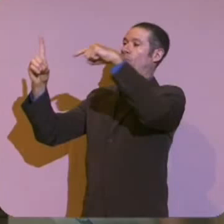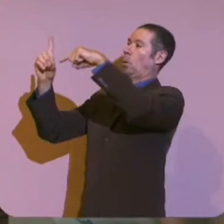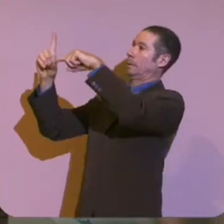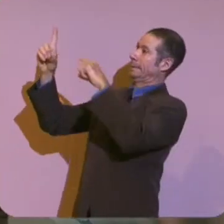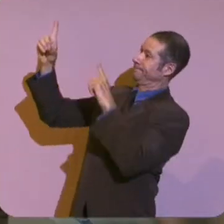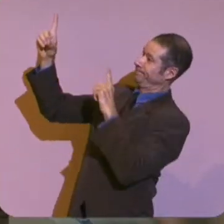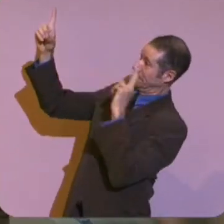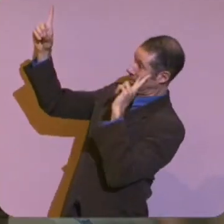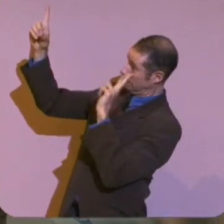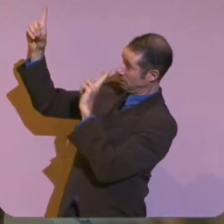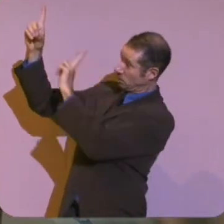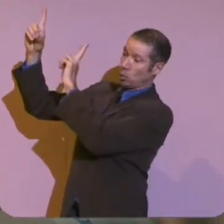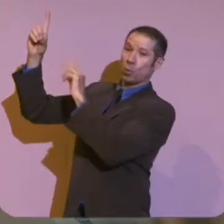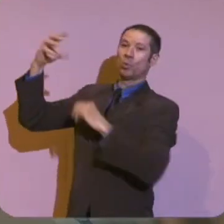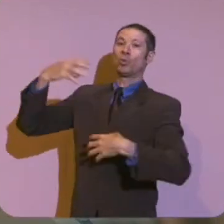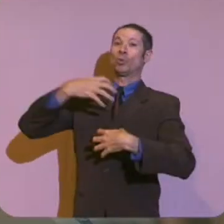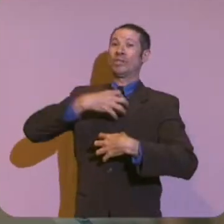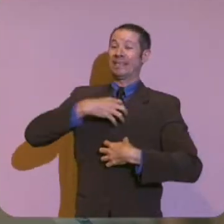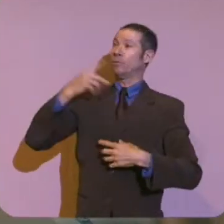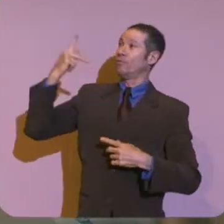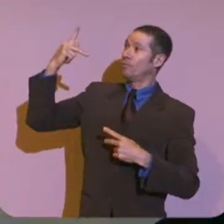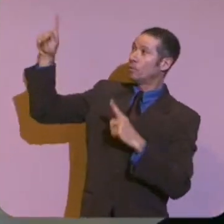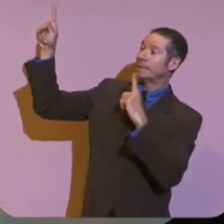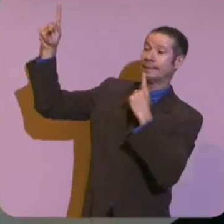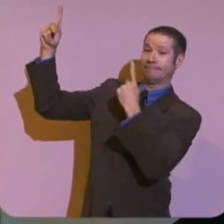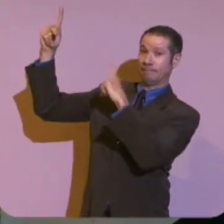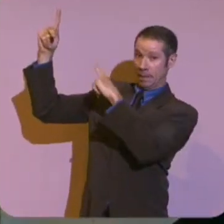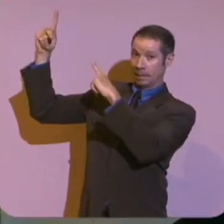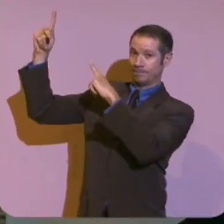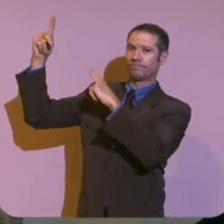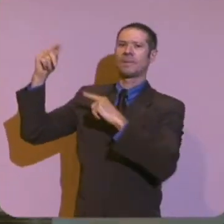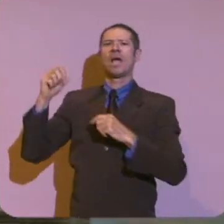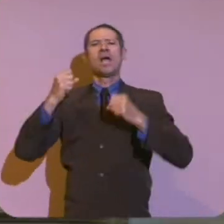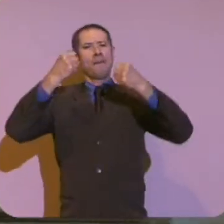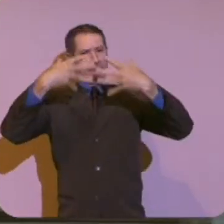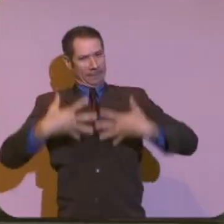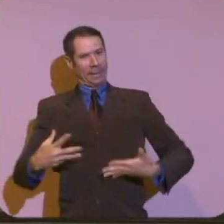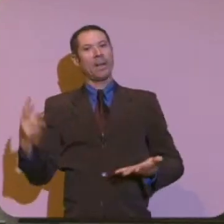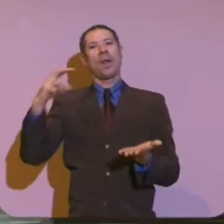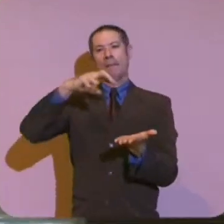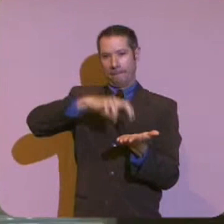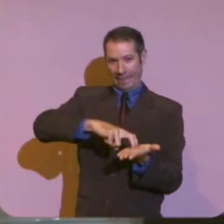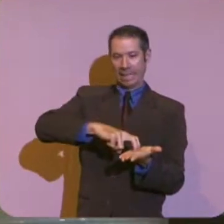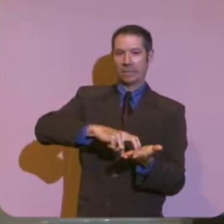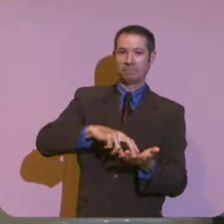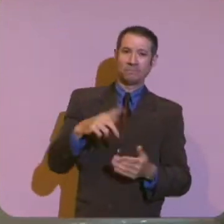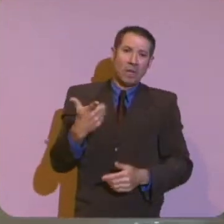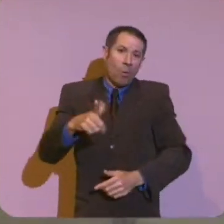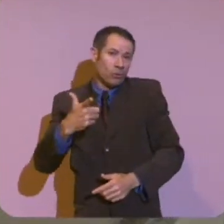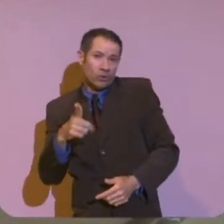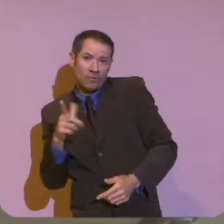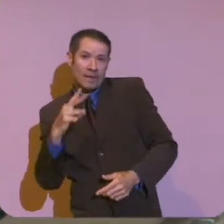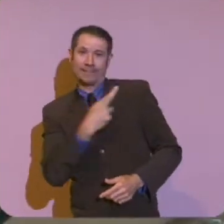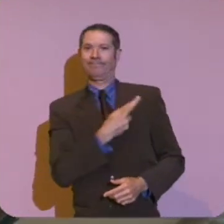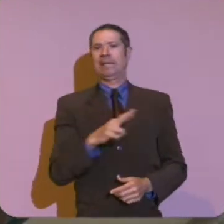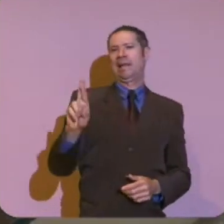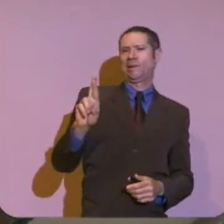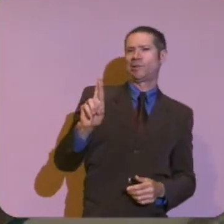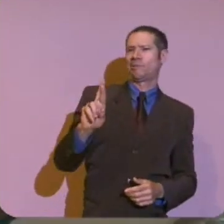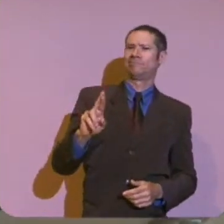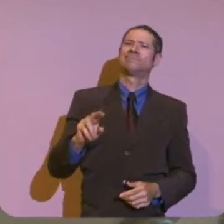do jeito do Senhor. Eu expliquei hoje de manhã que não é que eles não tivessem religião,